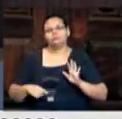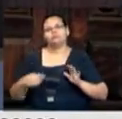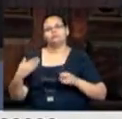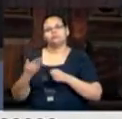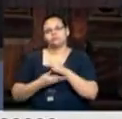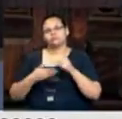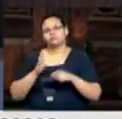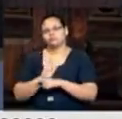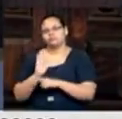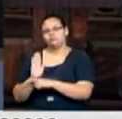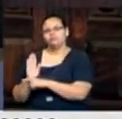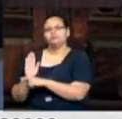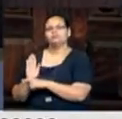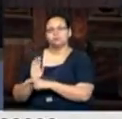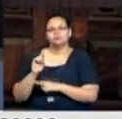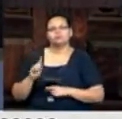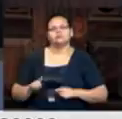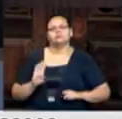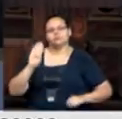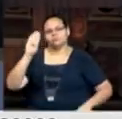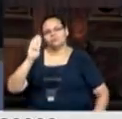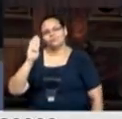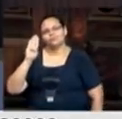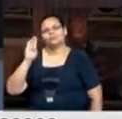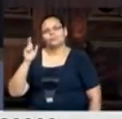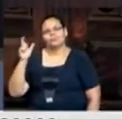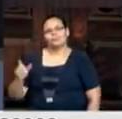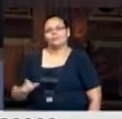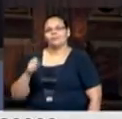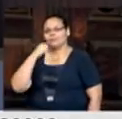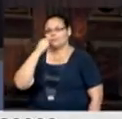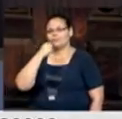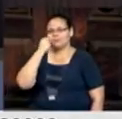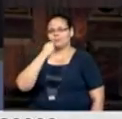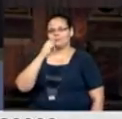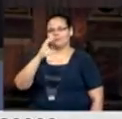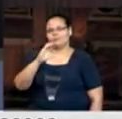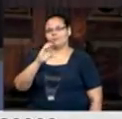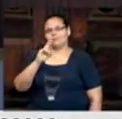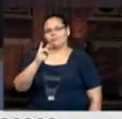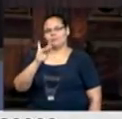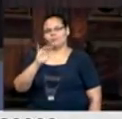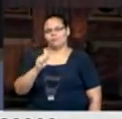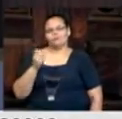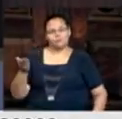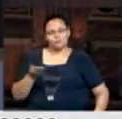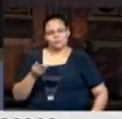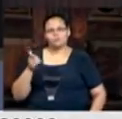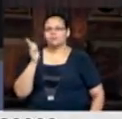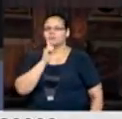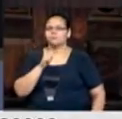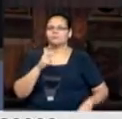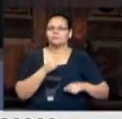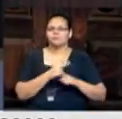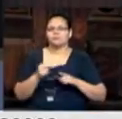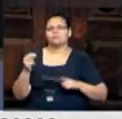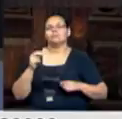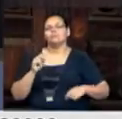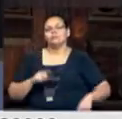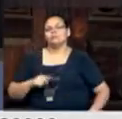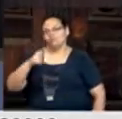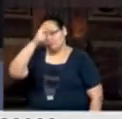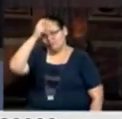nosso apoiamento à candidatura do senador Marcelo Crivella, hoje prefeito eleito do Rio de Janeiro. Nós